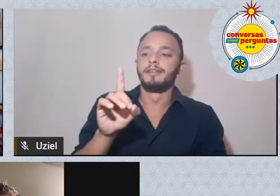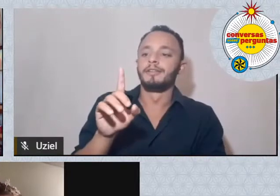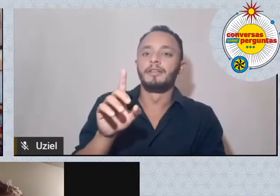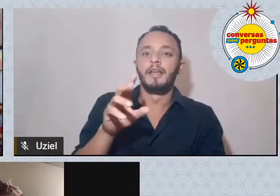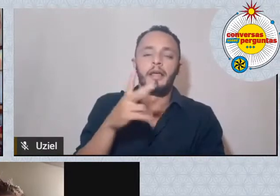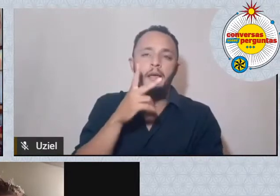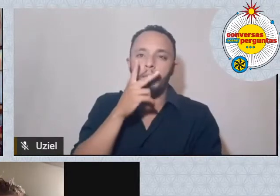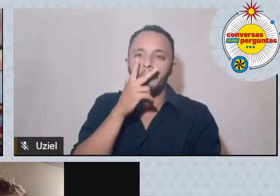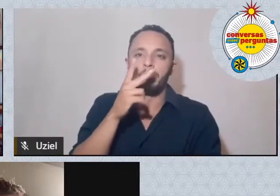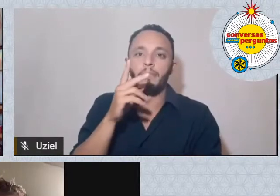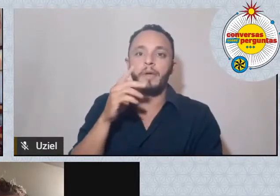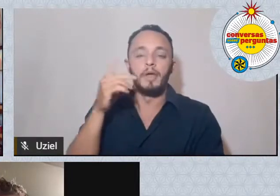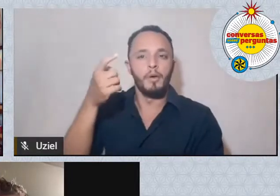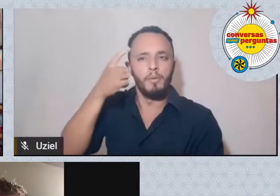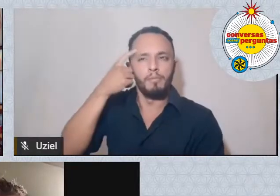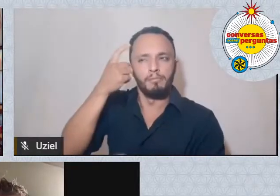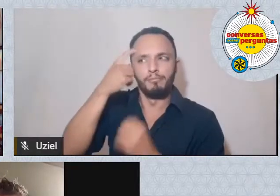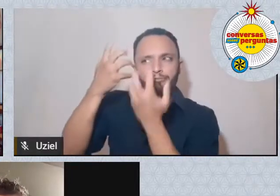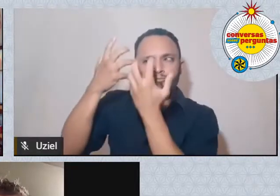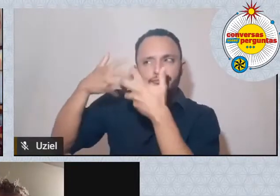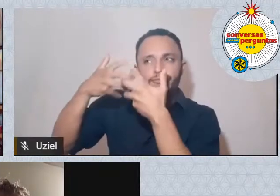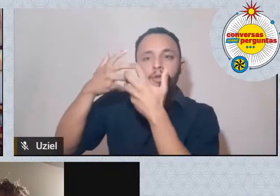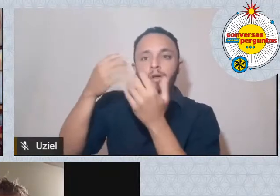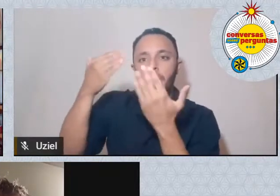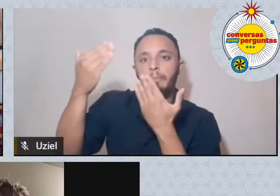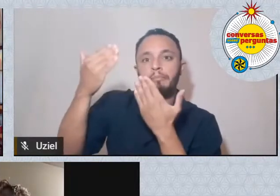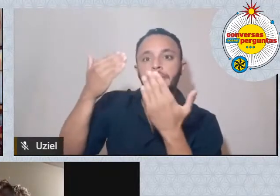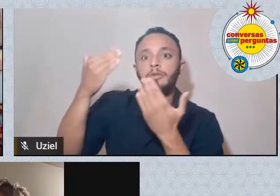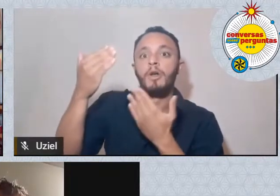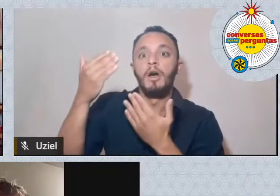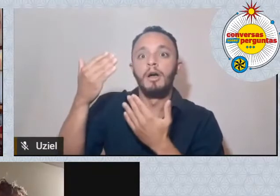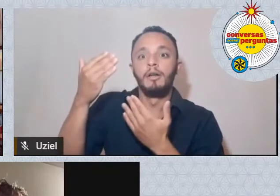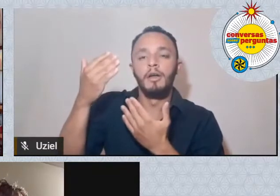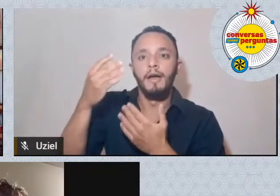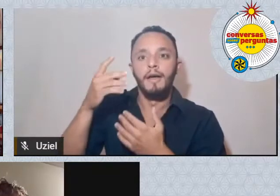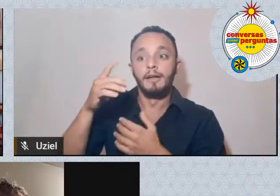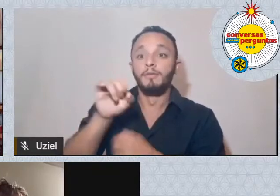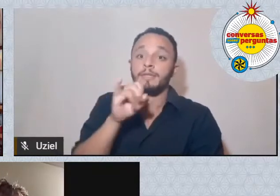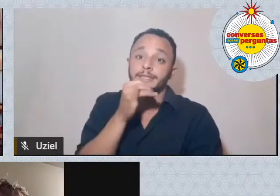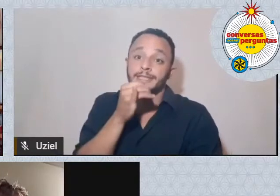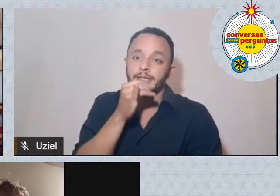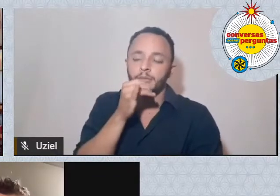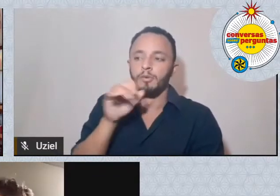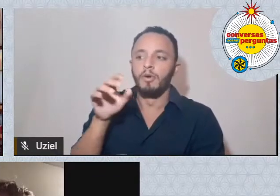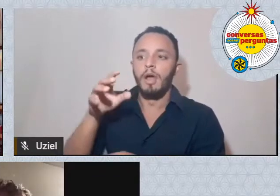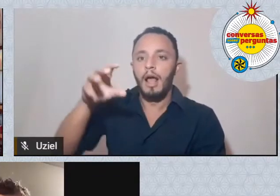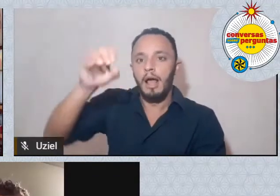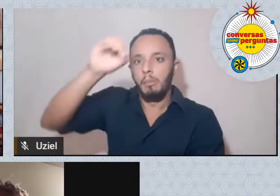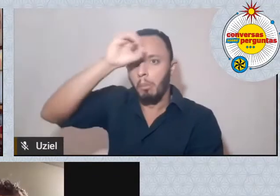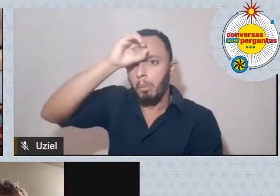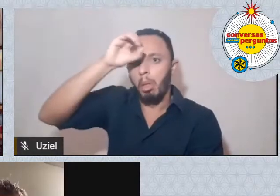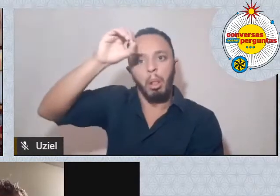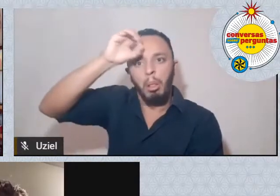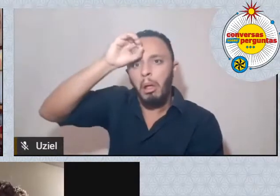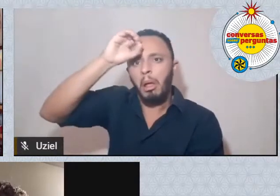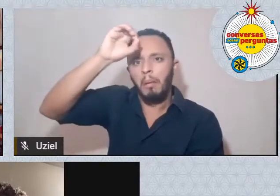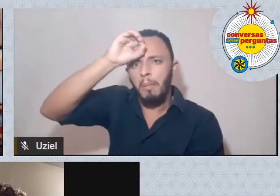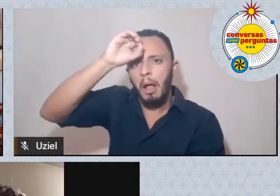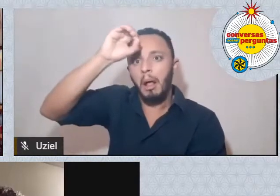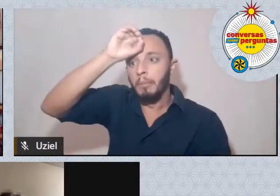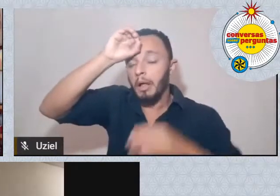um efeito psicológico que faz com que quanto menos você saiba sobre um determinado assunto, mais você Mas acha que você.